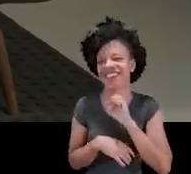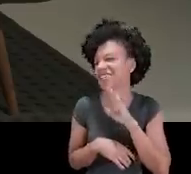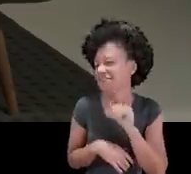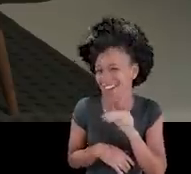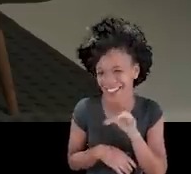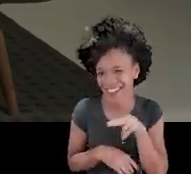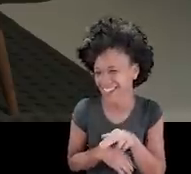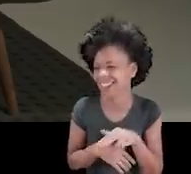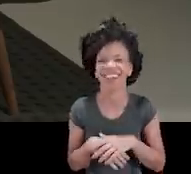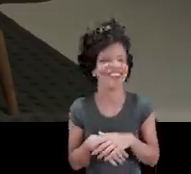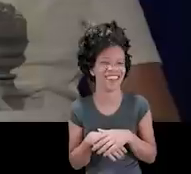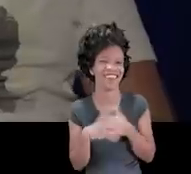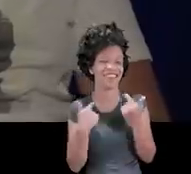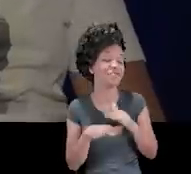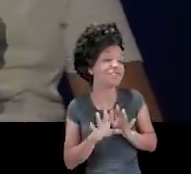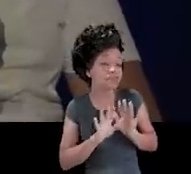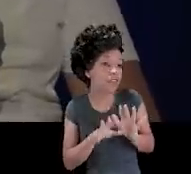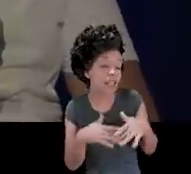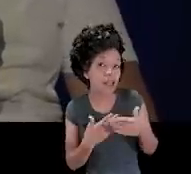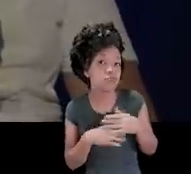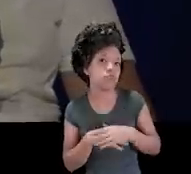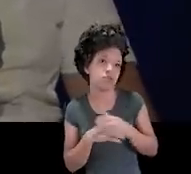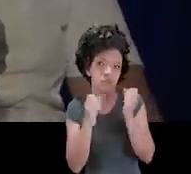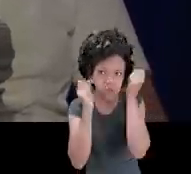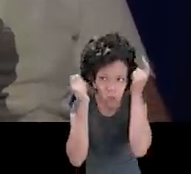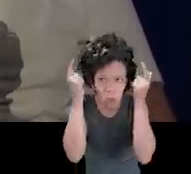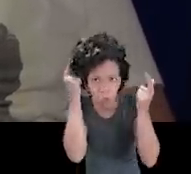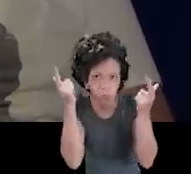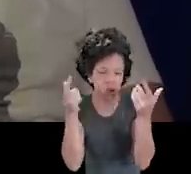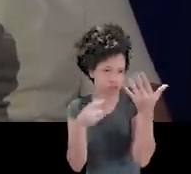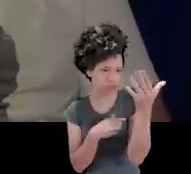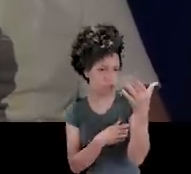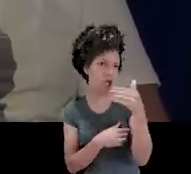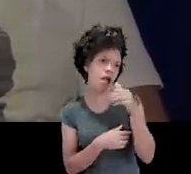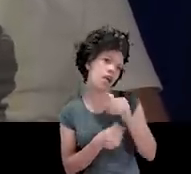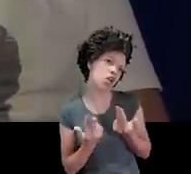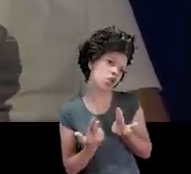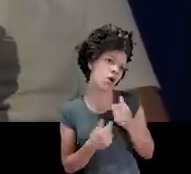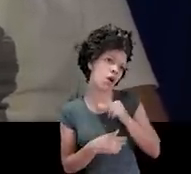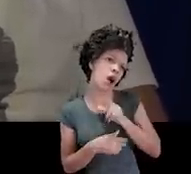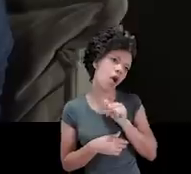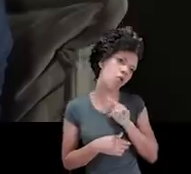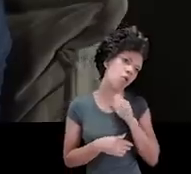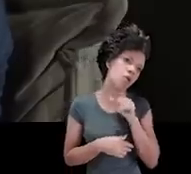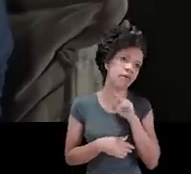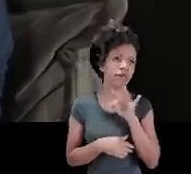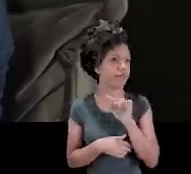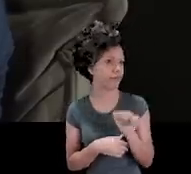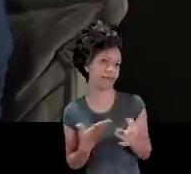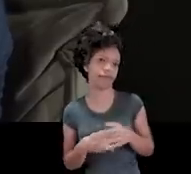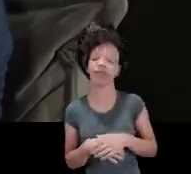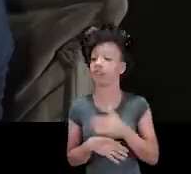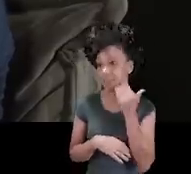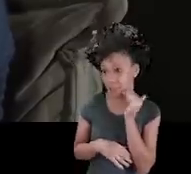saída. Era um terrenão. Entendi. E aí, pô, cara, você deixa crescer, você fica igual o Raul Cortez, cara. Entendi. Todo mundo fica com a cara do Raul Cortez. Não, é legal que assim,